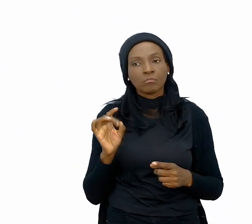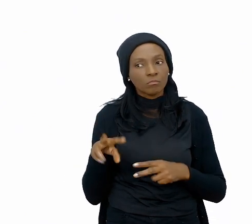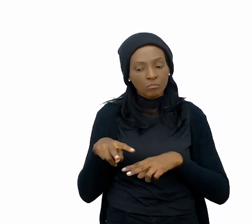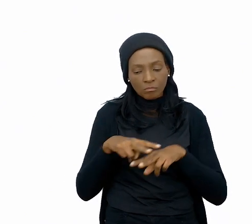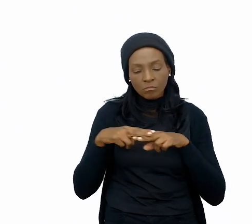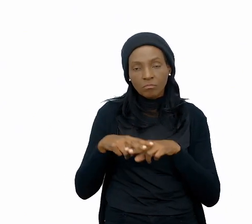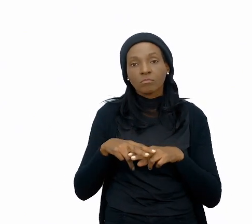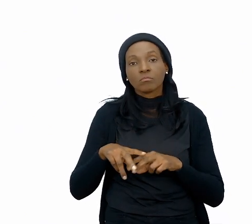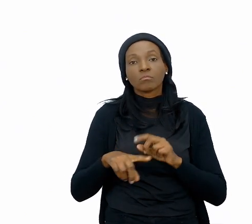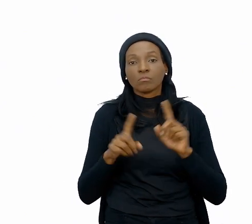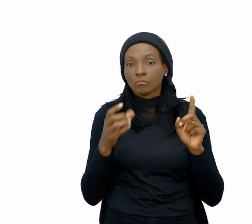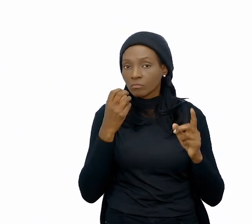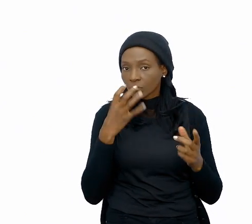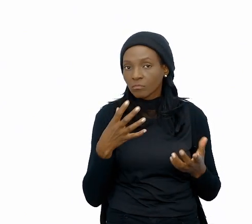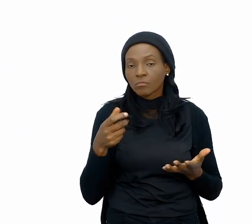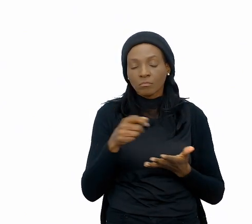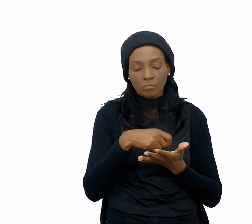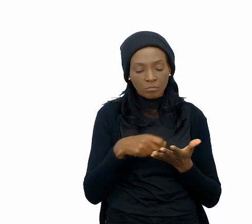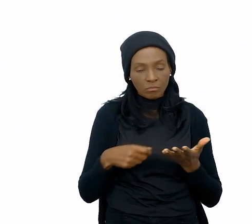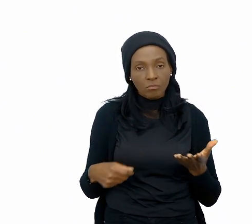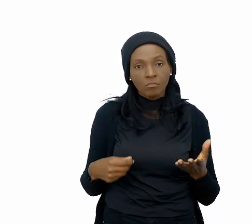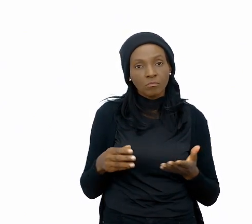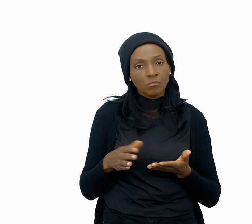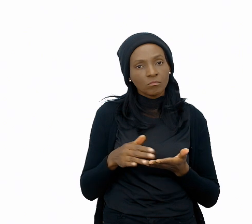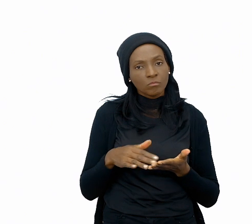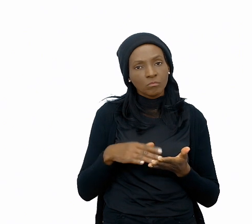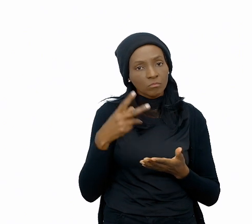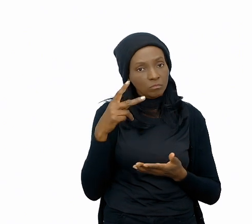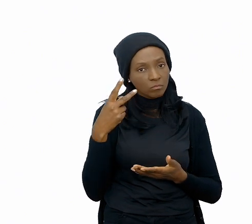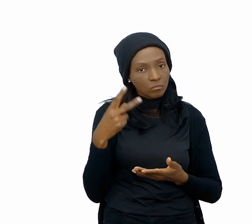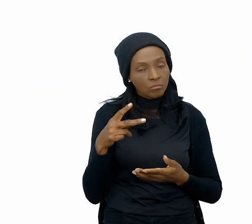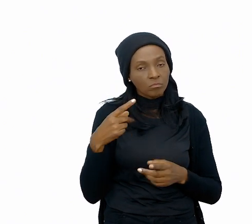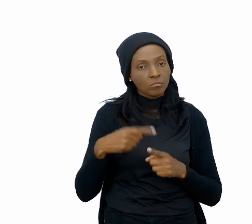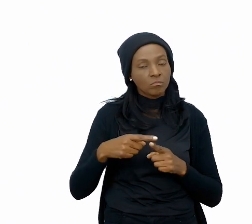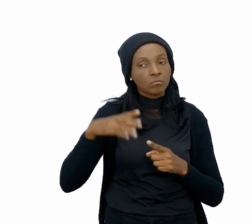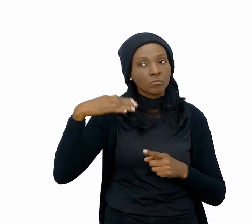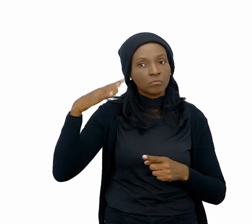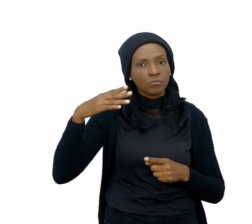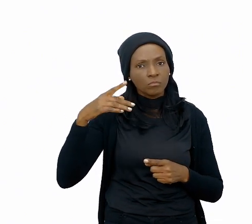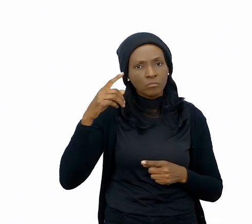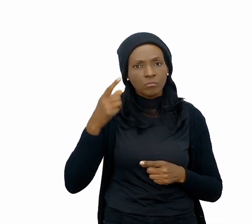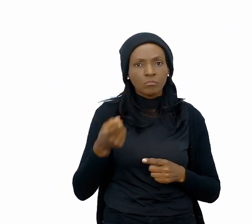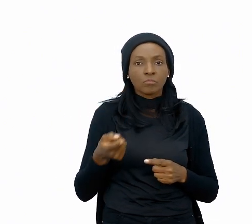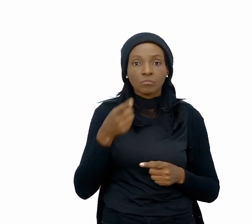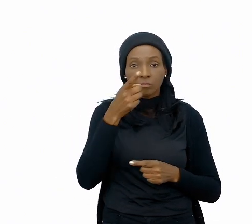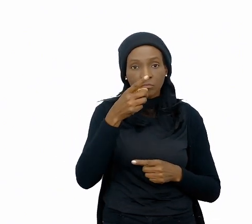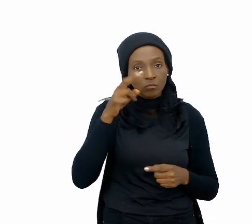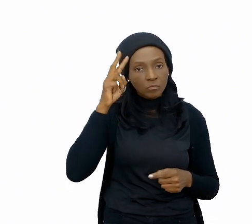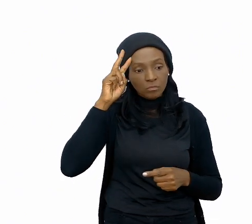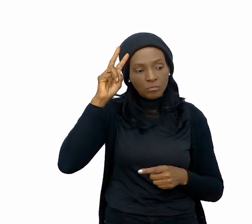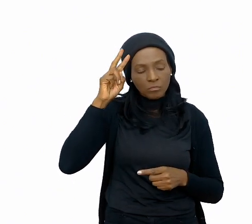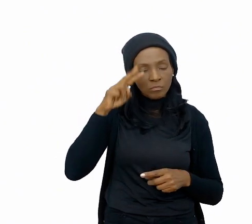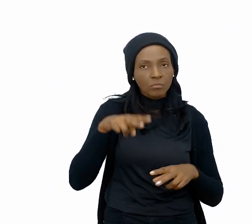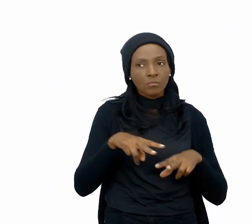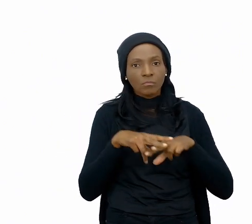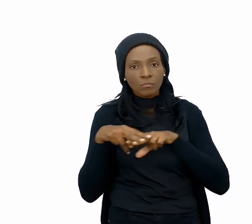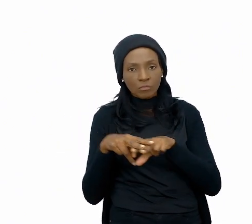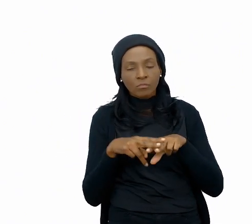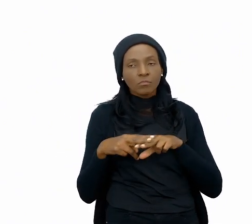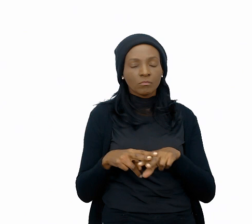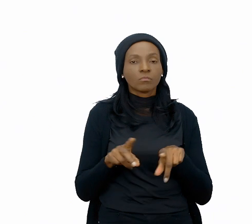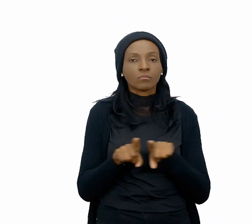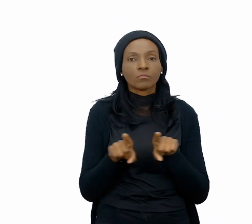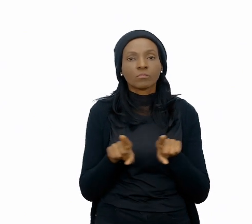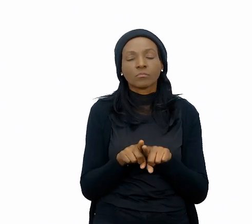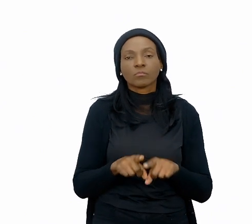retomada, faça o registro aí no seu caderno, né? Para que depois você possa retomar também. E